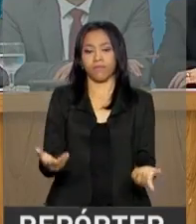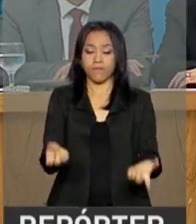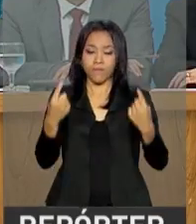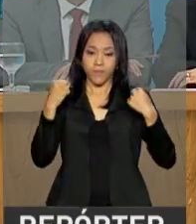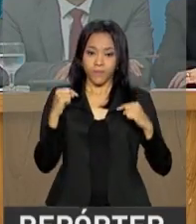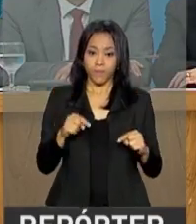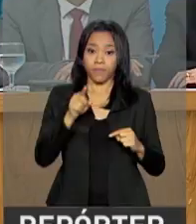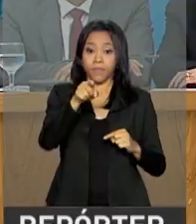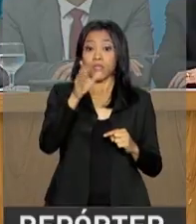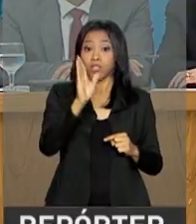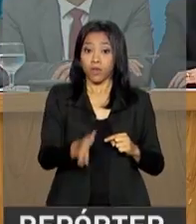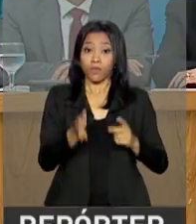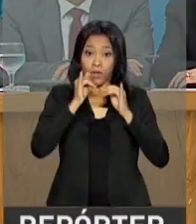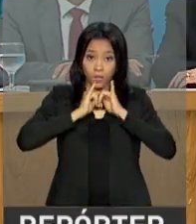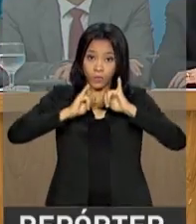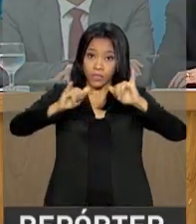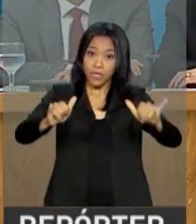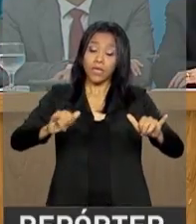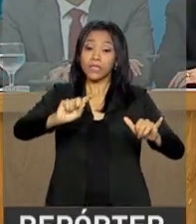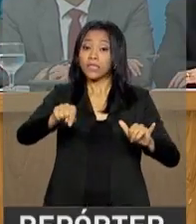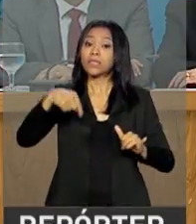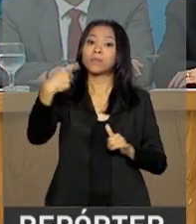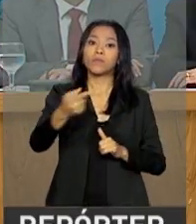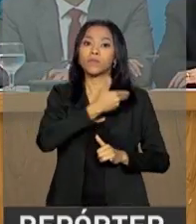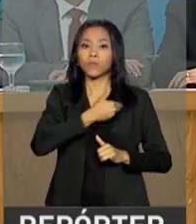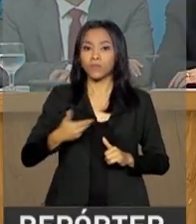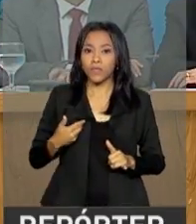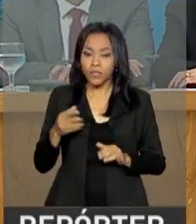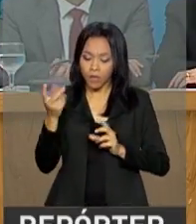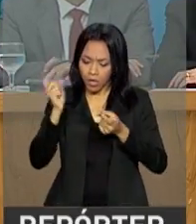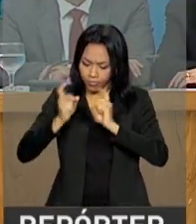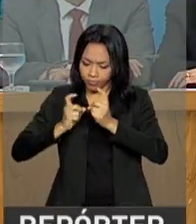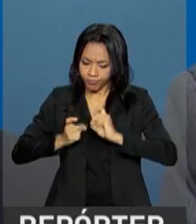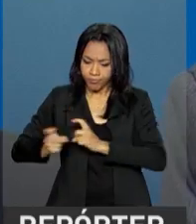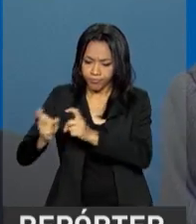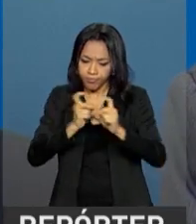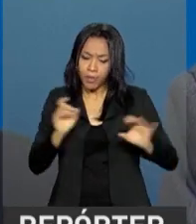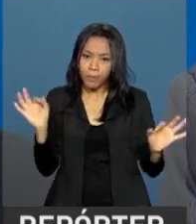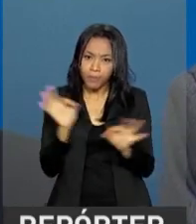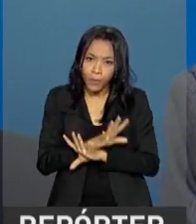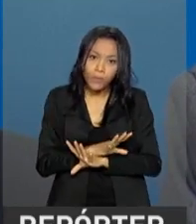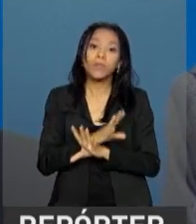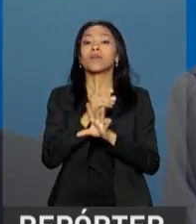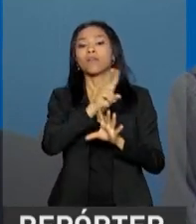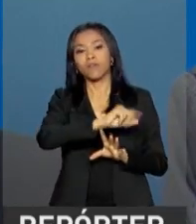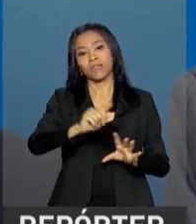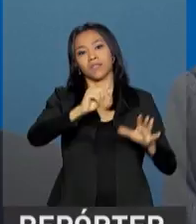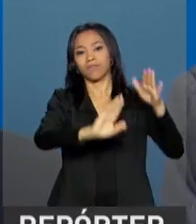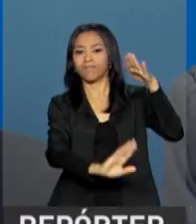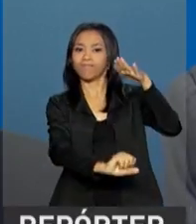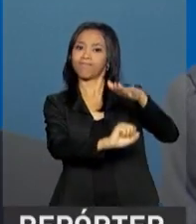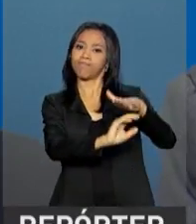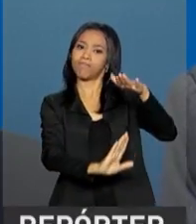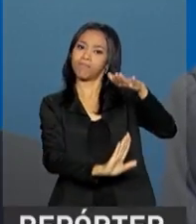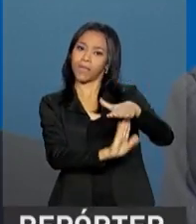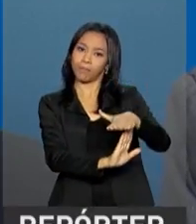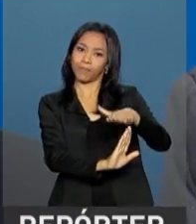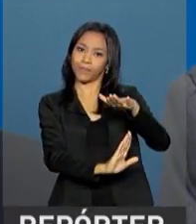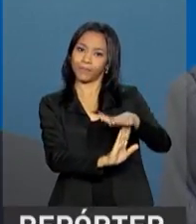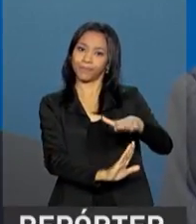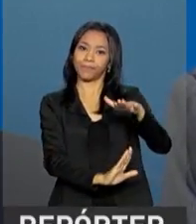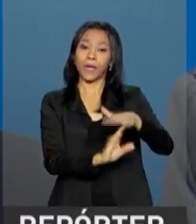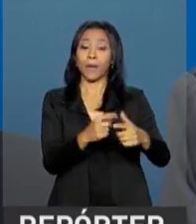foram anunciadas depois de o governo concluir que a tramitação da reforma da previdência será suspensa já que não é possível